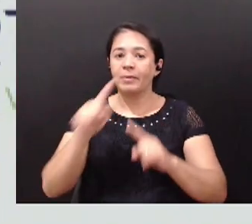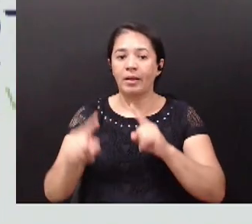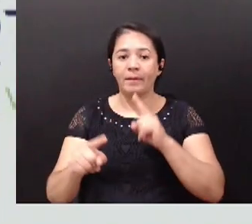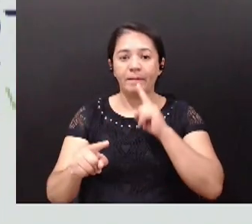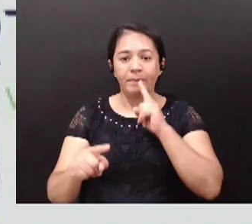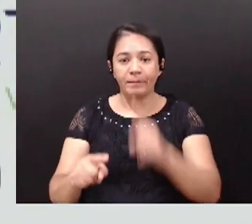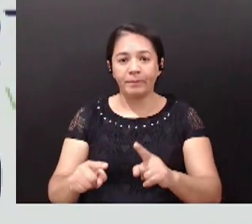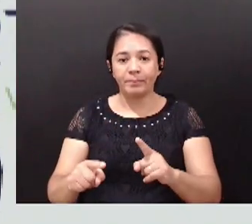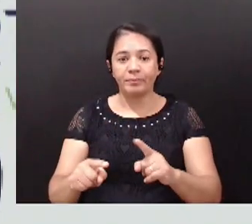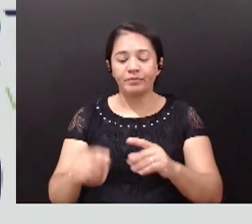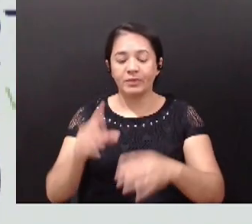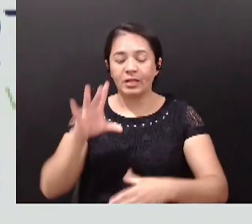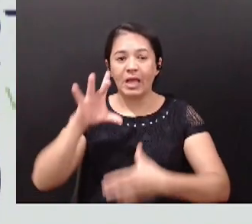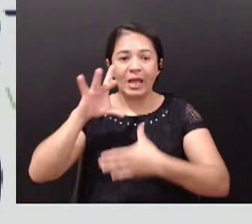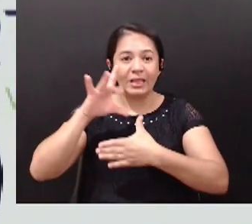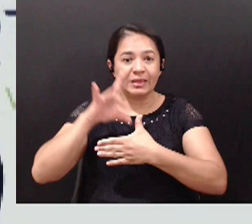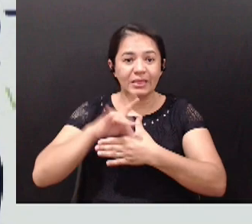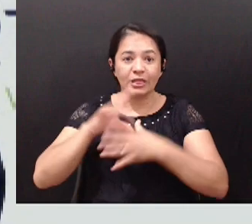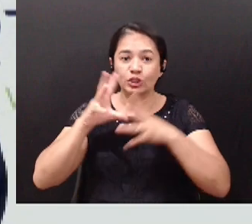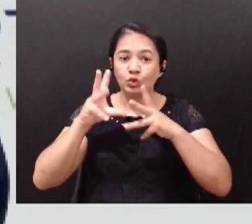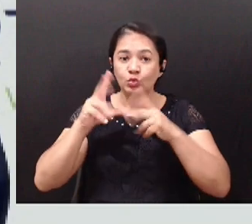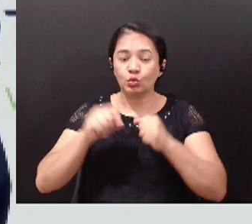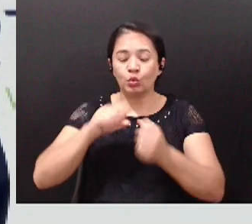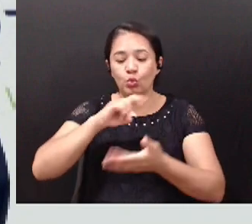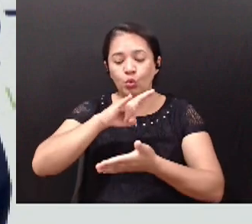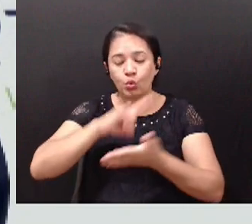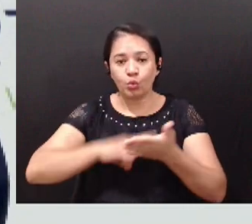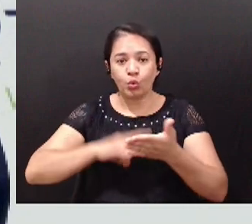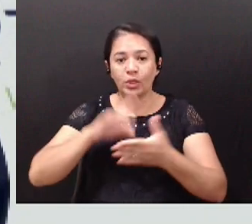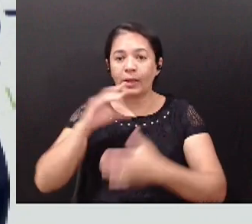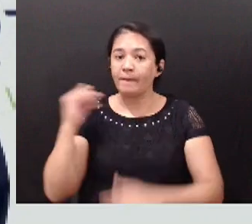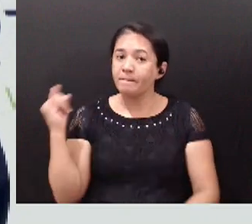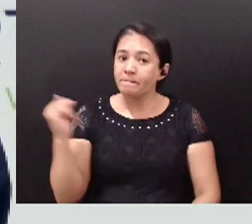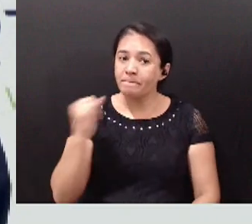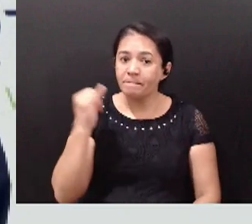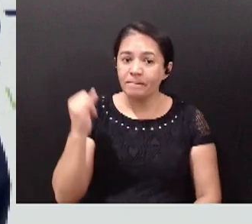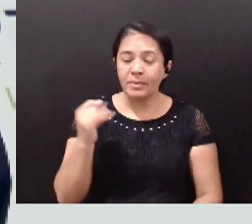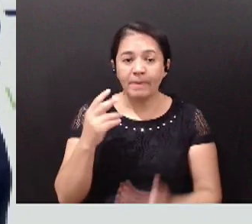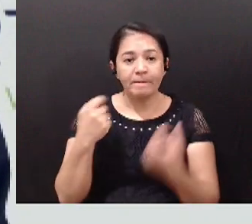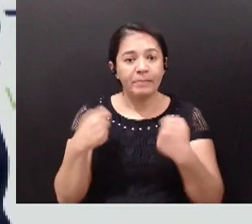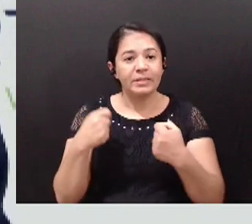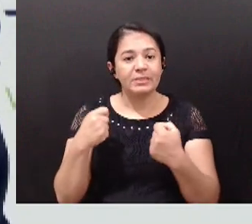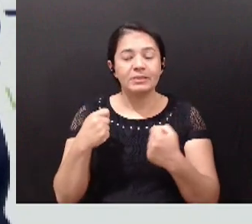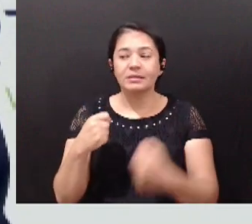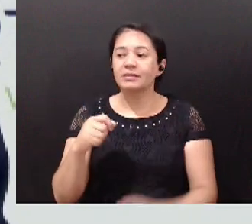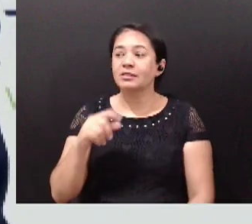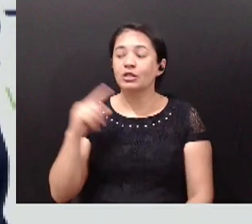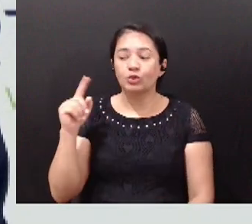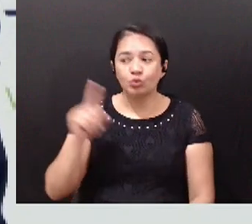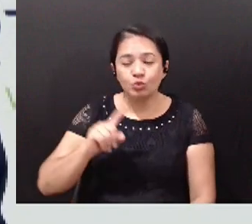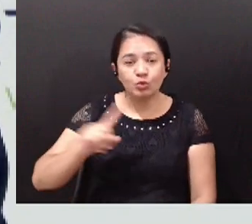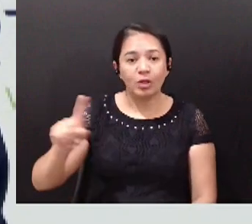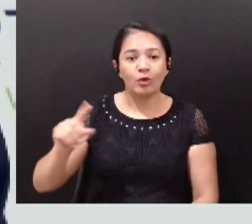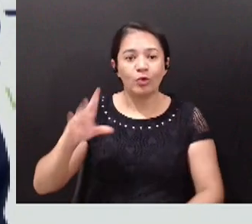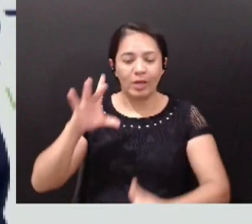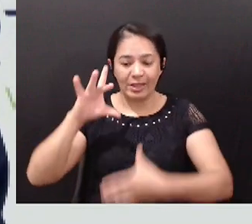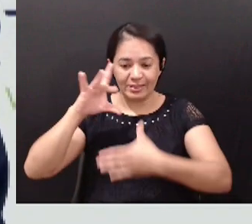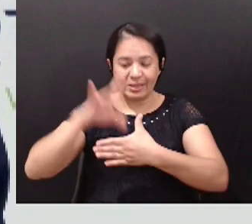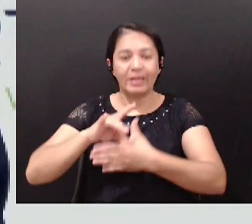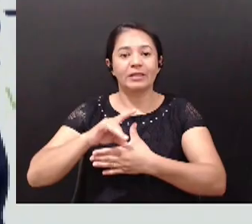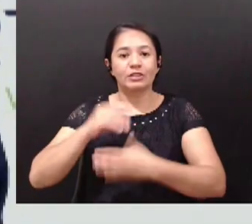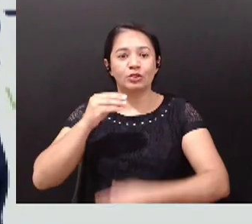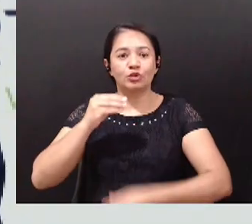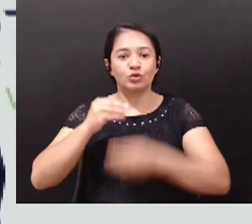anexa todos esses documentos, importantíssimo, tem que ter a negativa. Tendo a negativa e abrindo